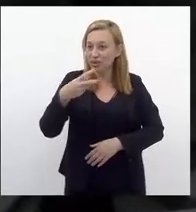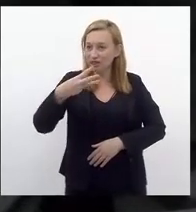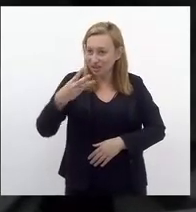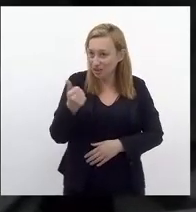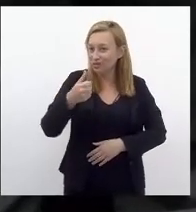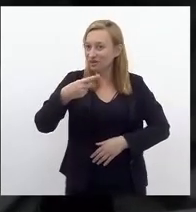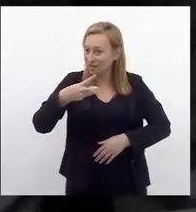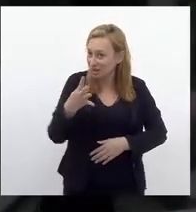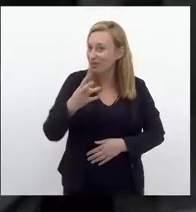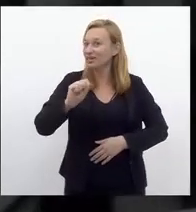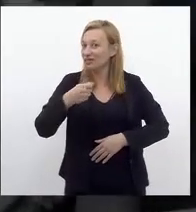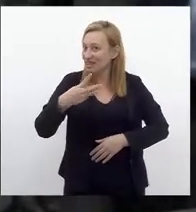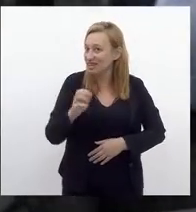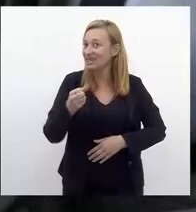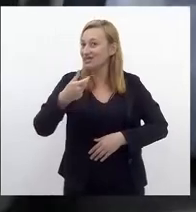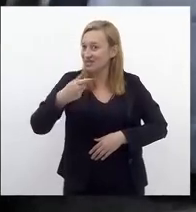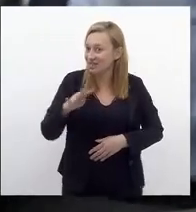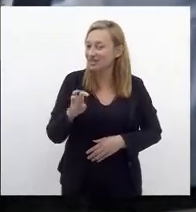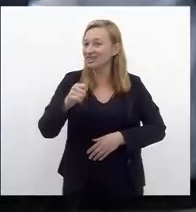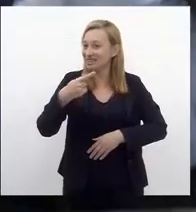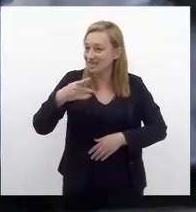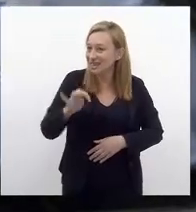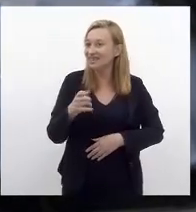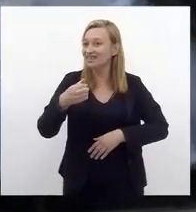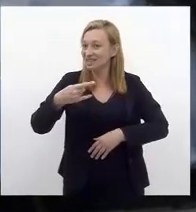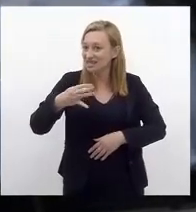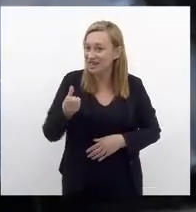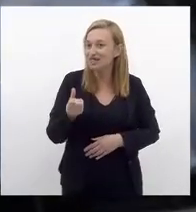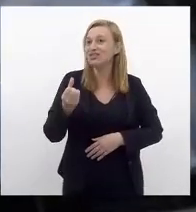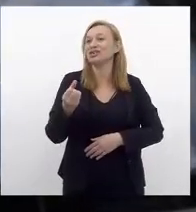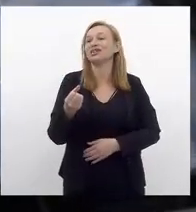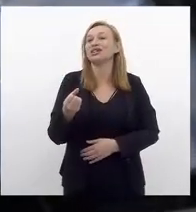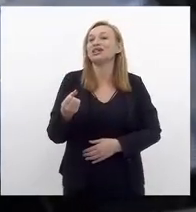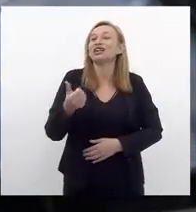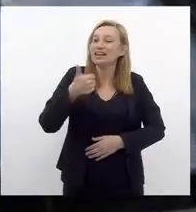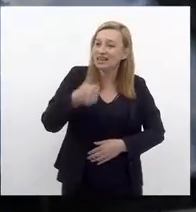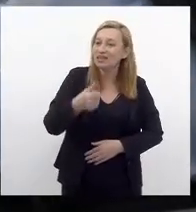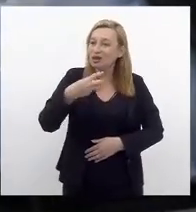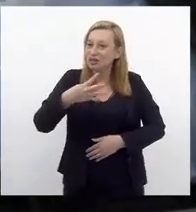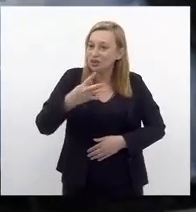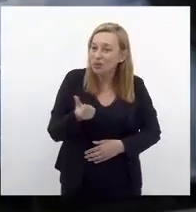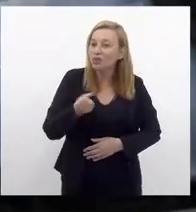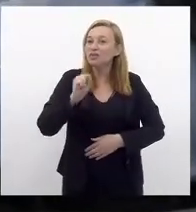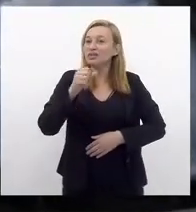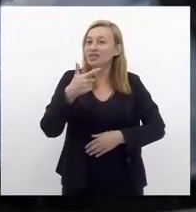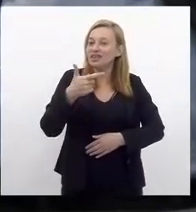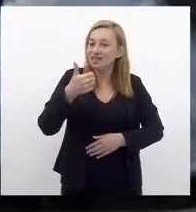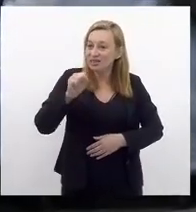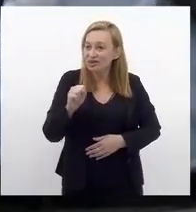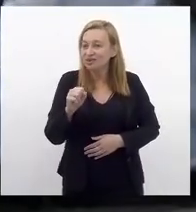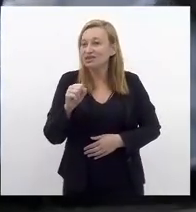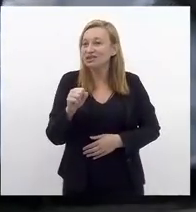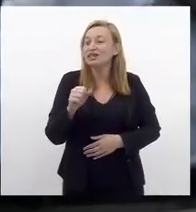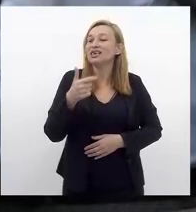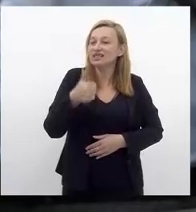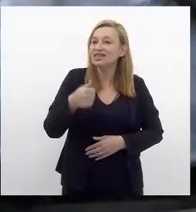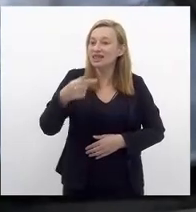31 32 e 46 8.081 6361 16 148 138